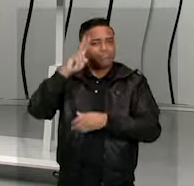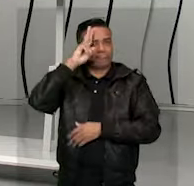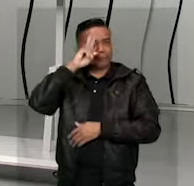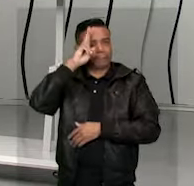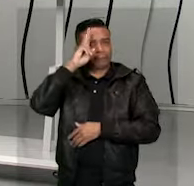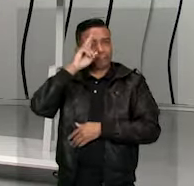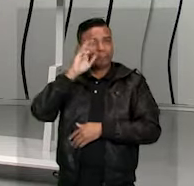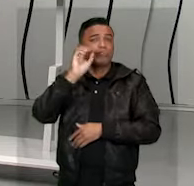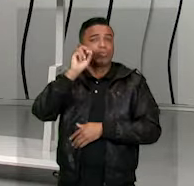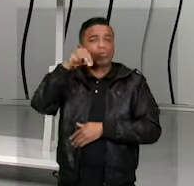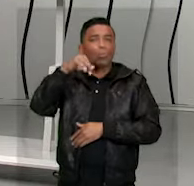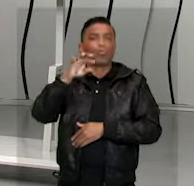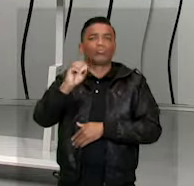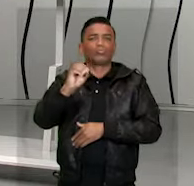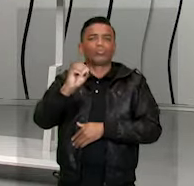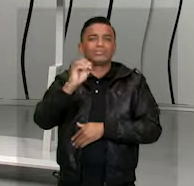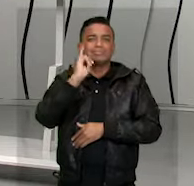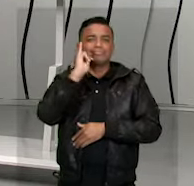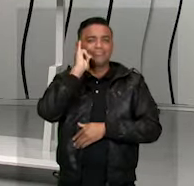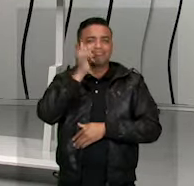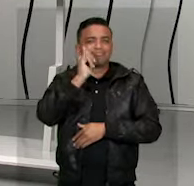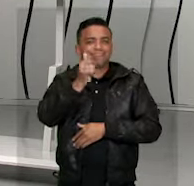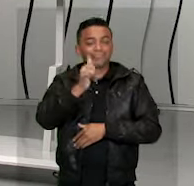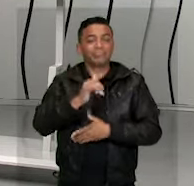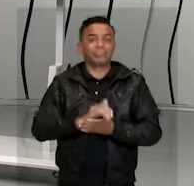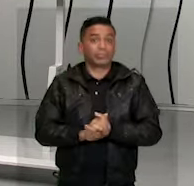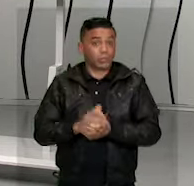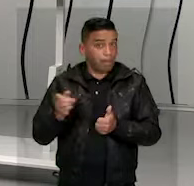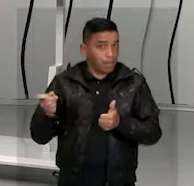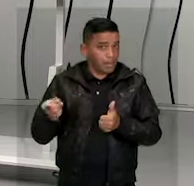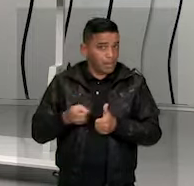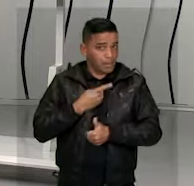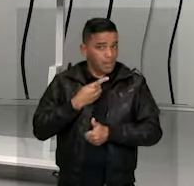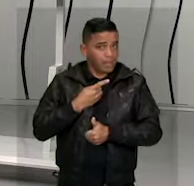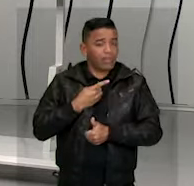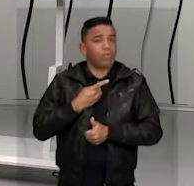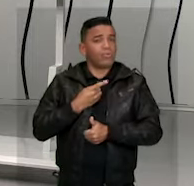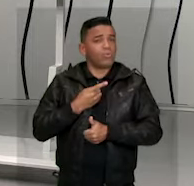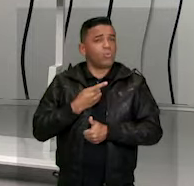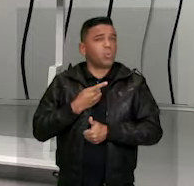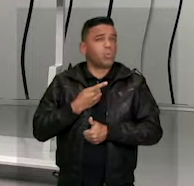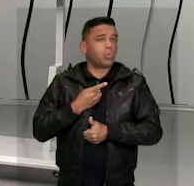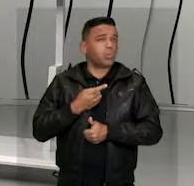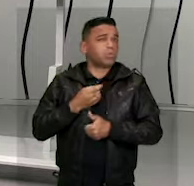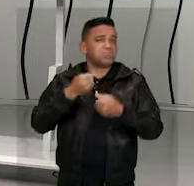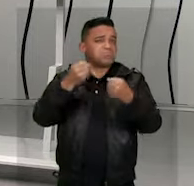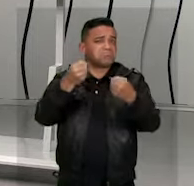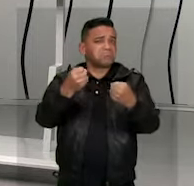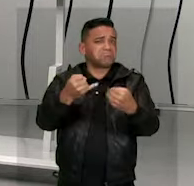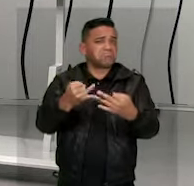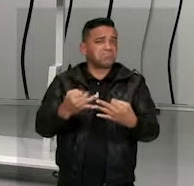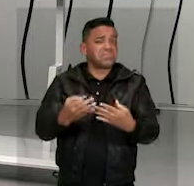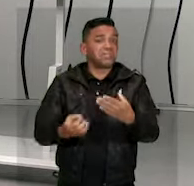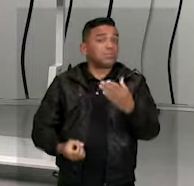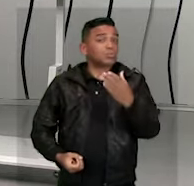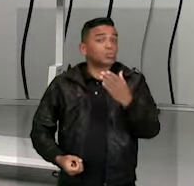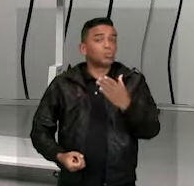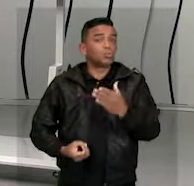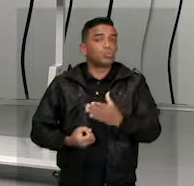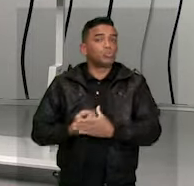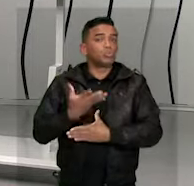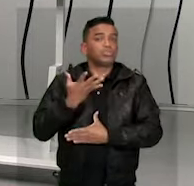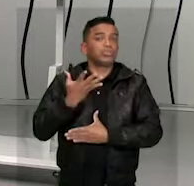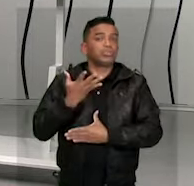Olha, eu vou mostrar para vocês que primeiro eles falam de um surgindo e depois fala dele o